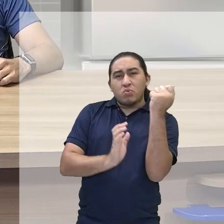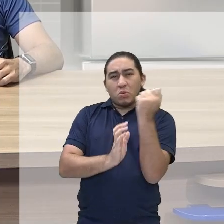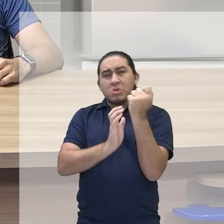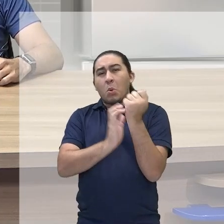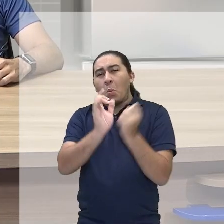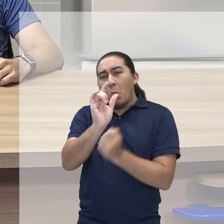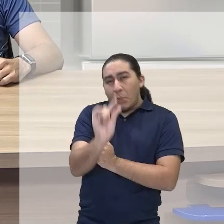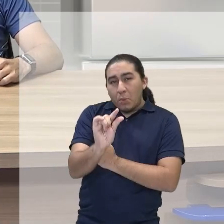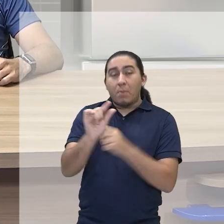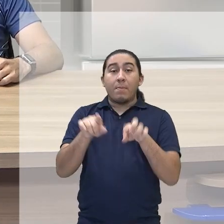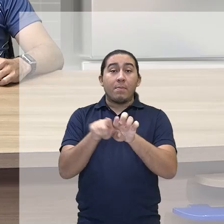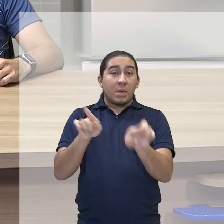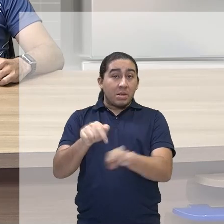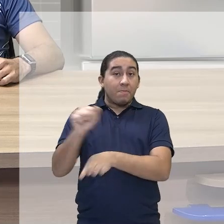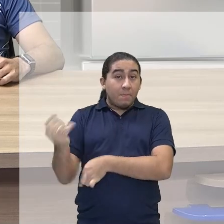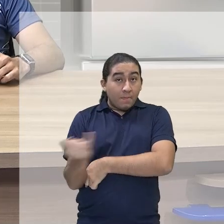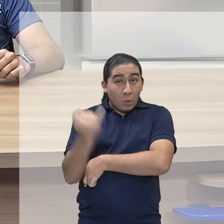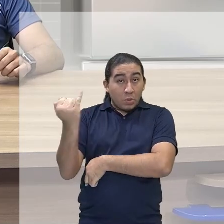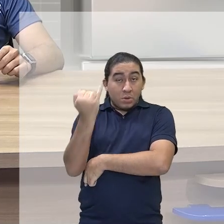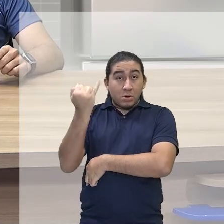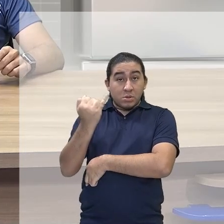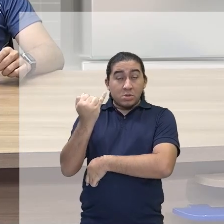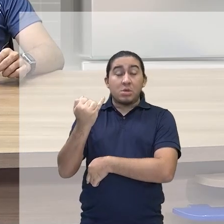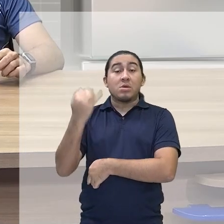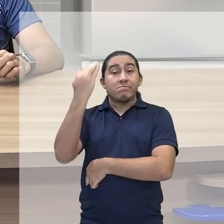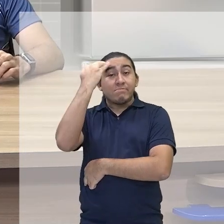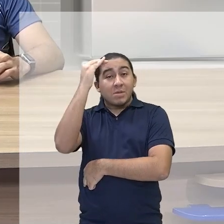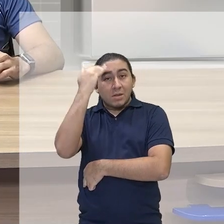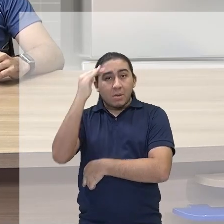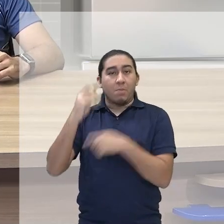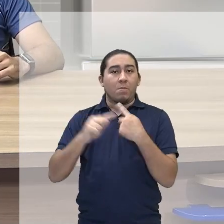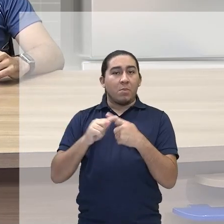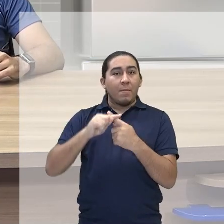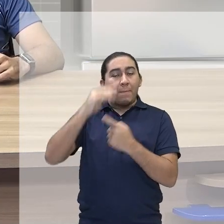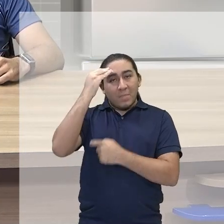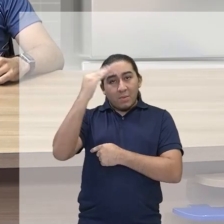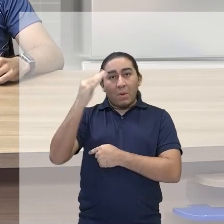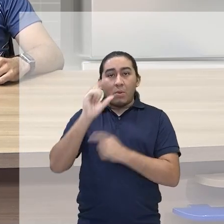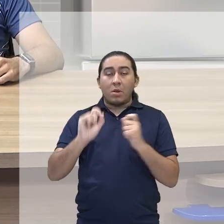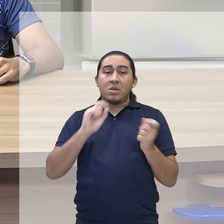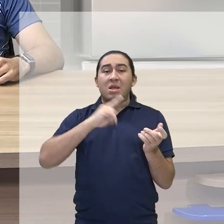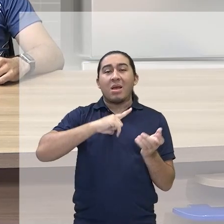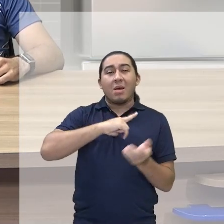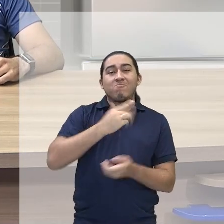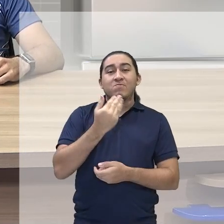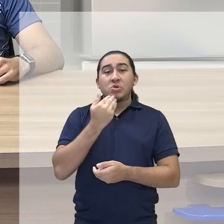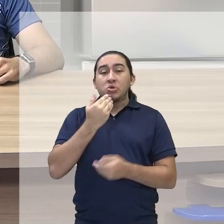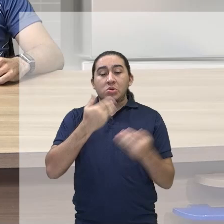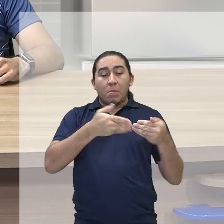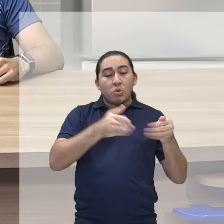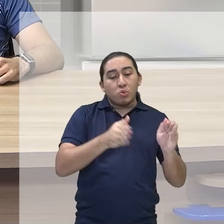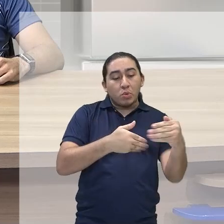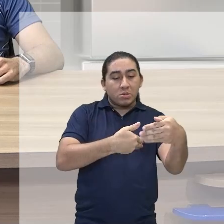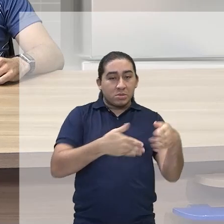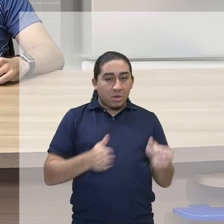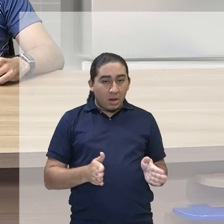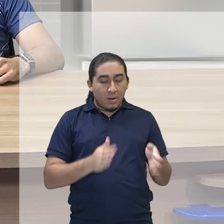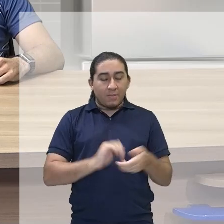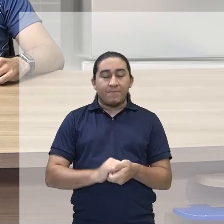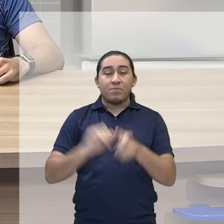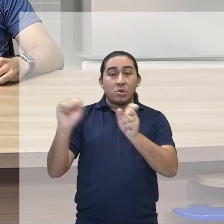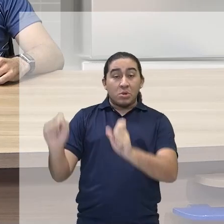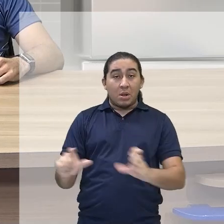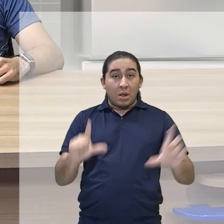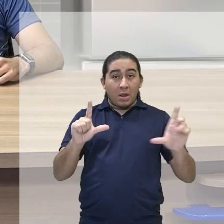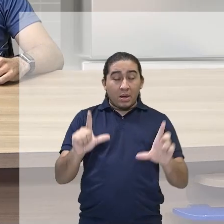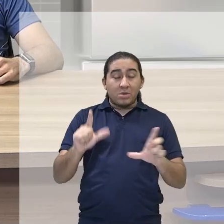importância para o entendimento, principalmente da questão das solicitações de turma. A gente vai chamar agora os slides, a gente vai